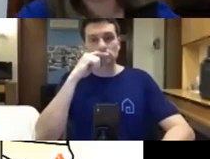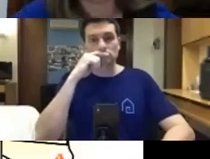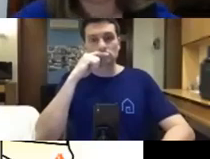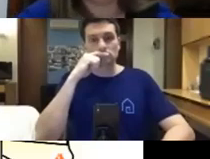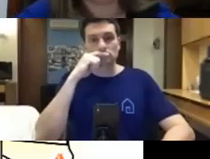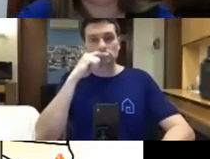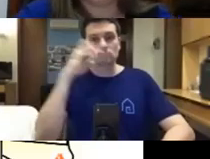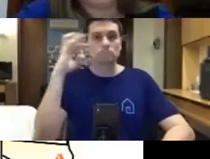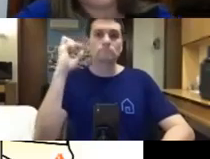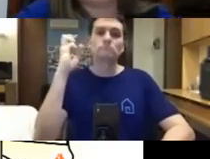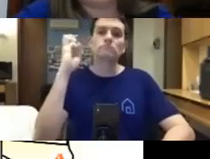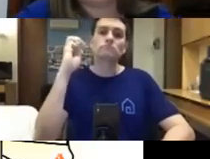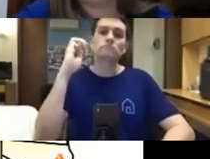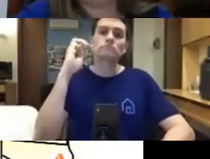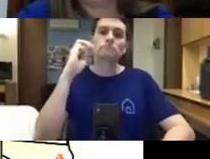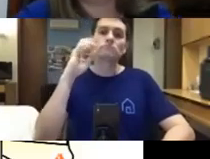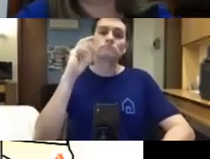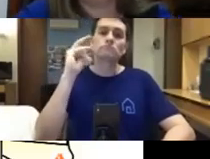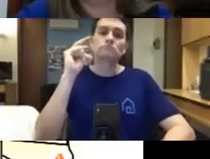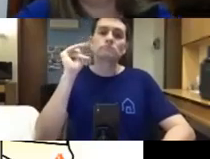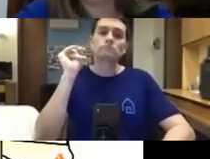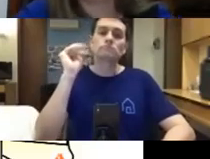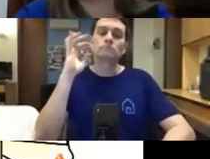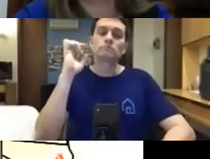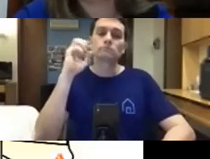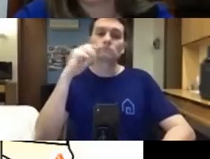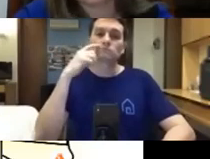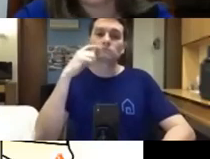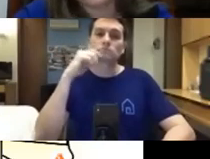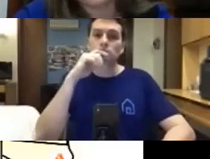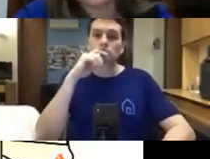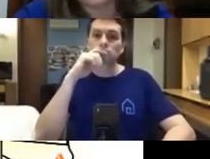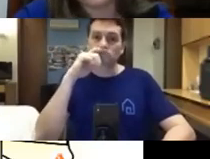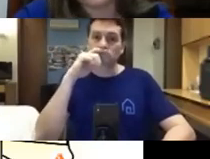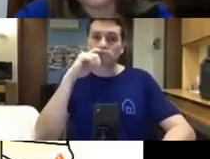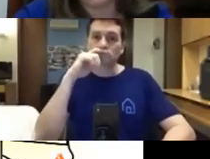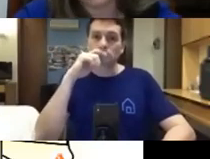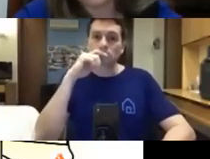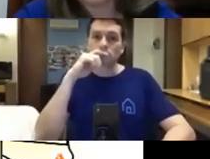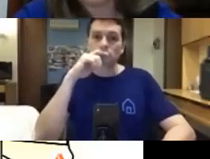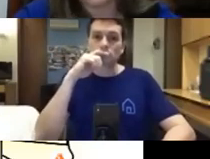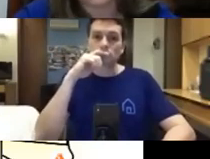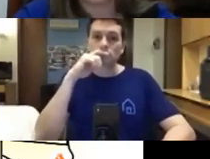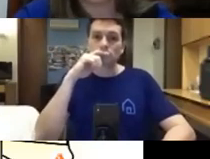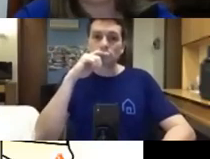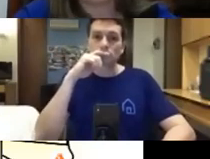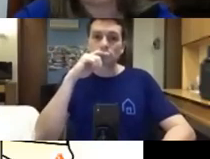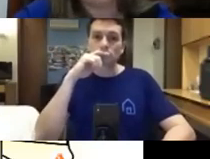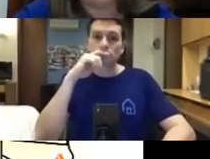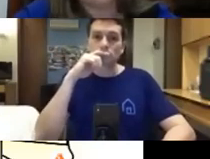mais críticas que a gente tem para um pilar, né? Quando ele não é atingido por todos os lados de maneira igual, no